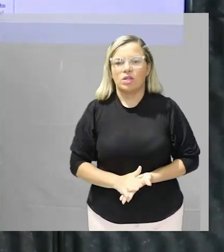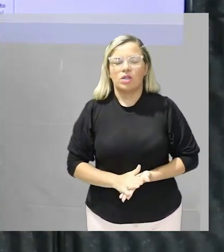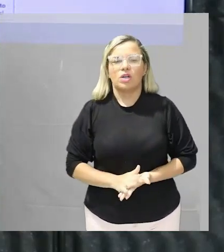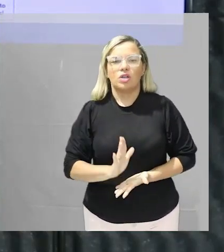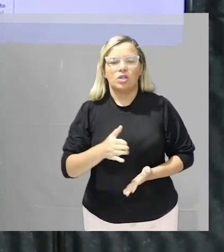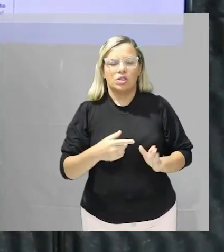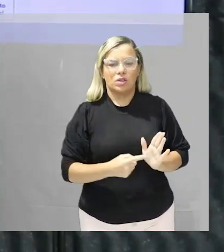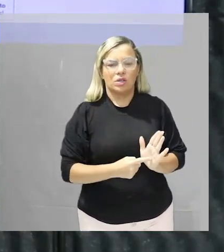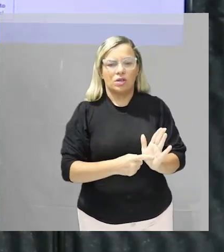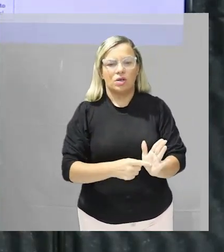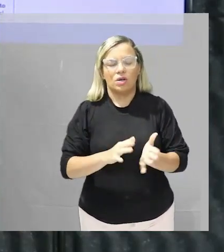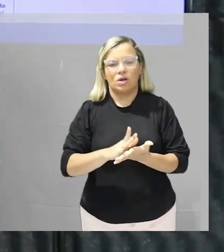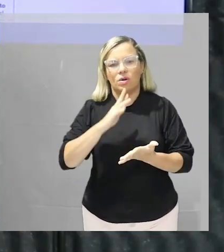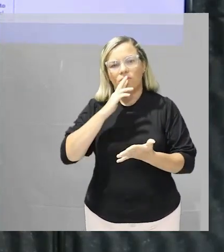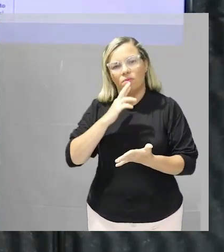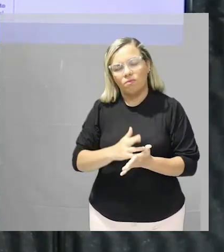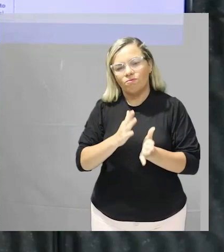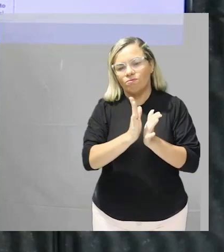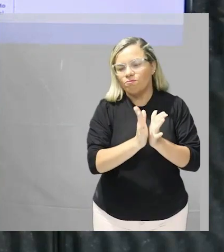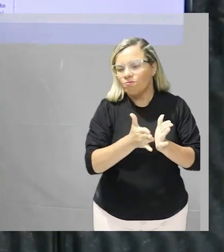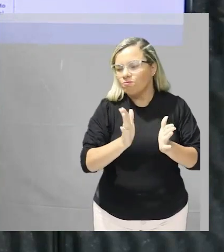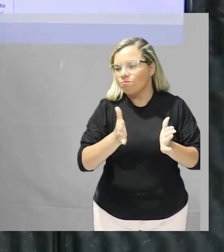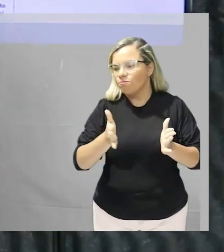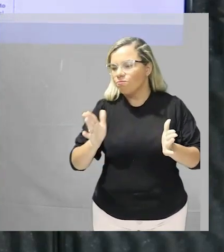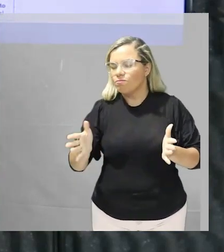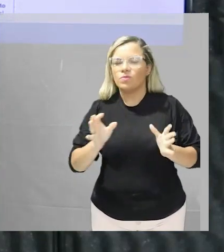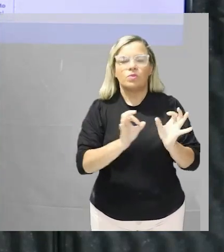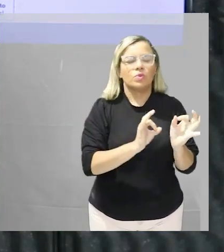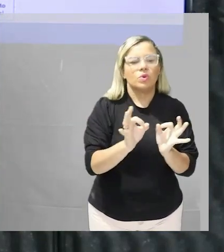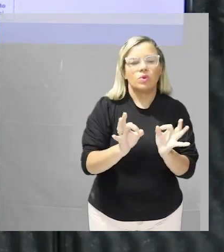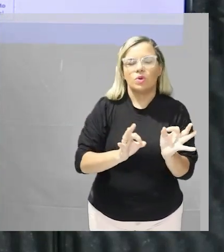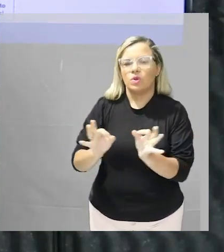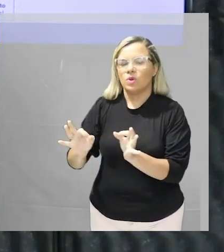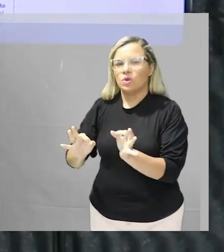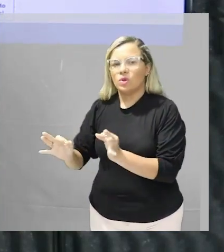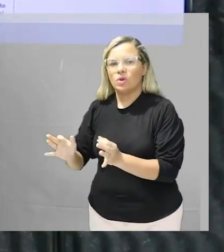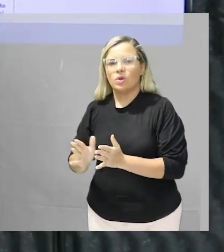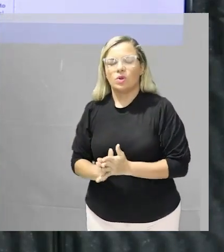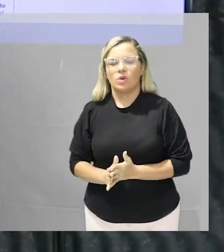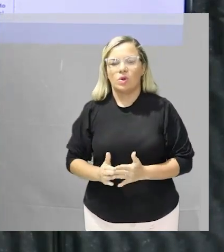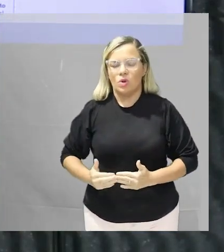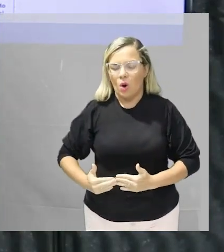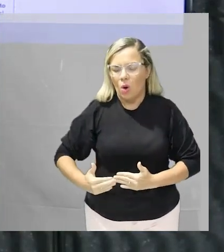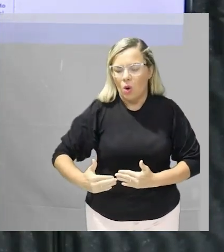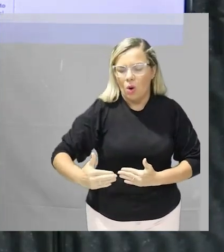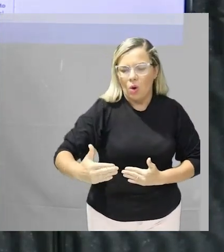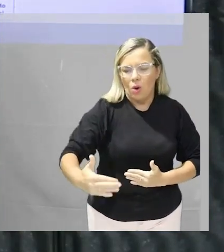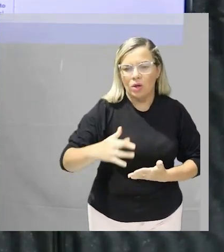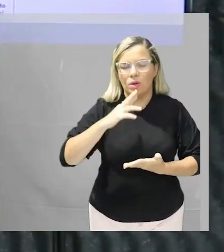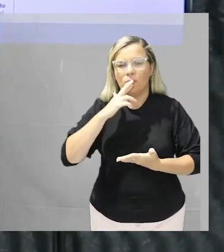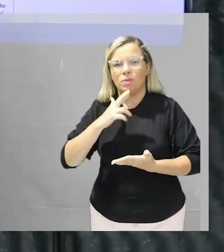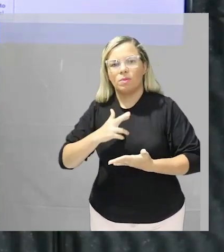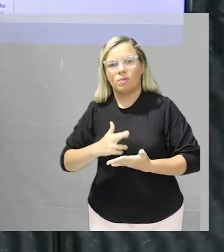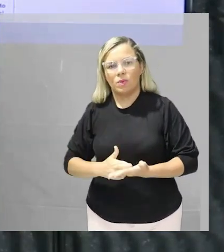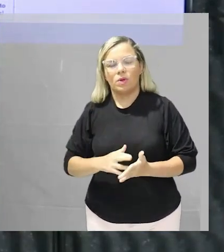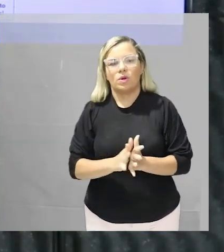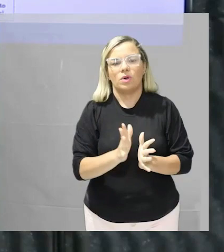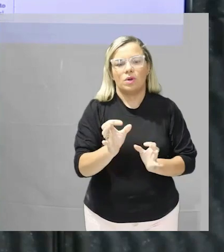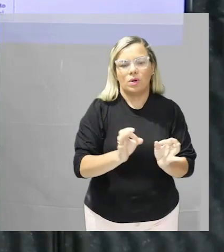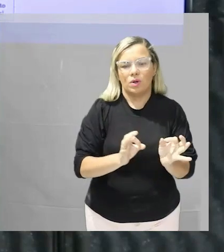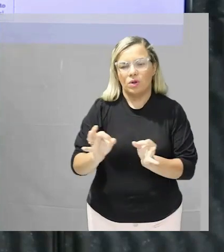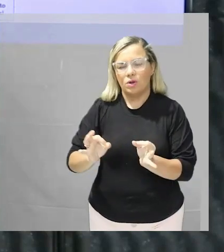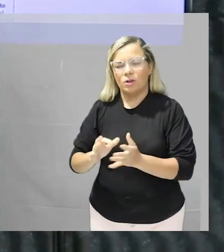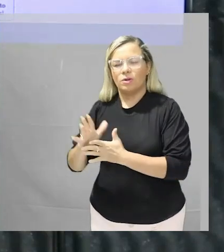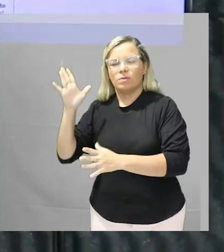você a resolução o passo a passo e claro ao longo da resolução por passo a passo nós vamos